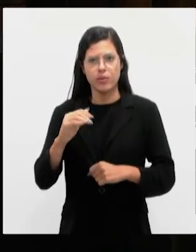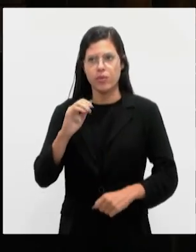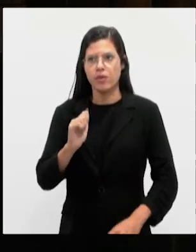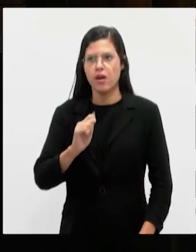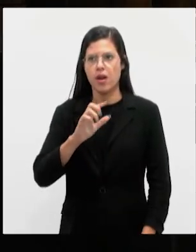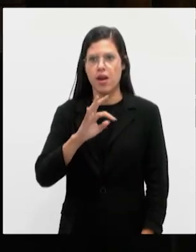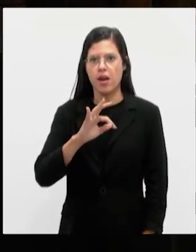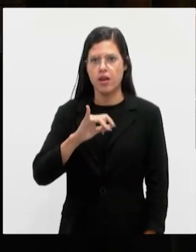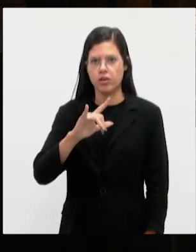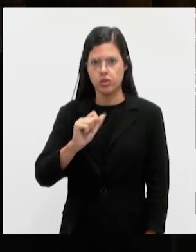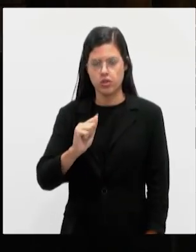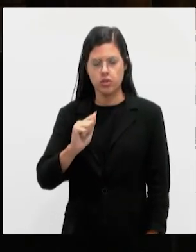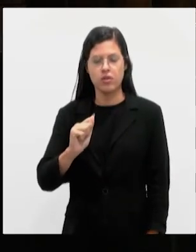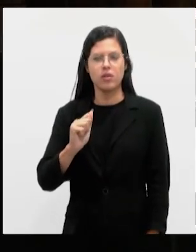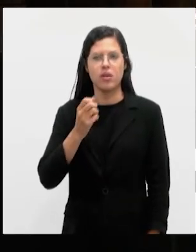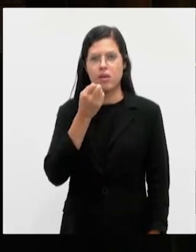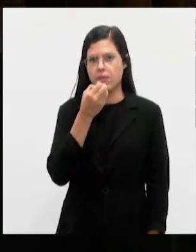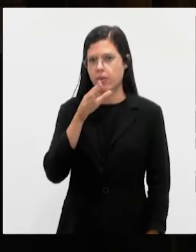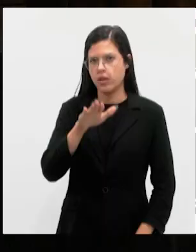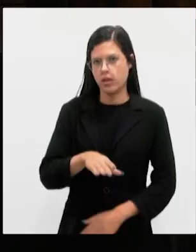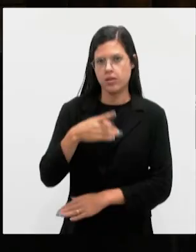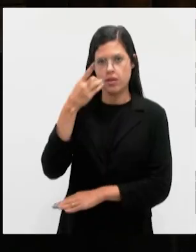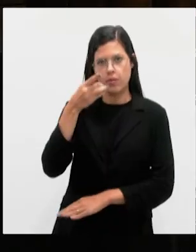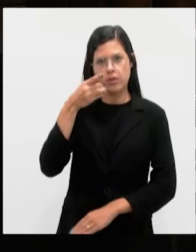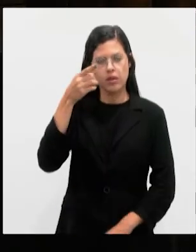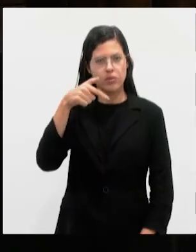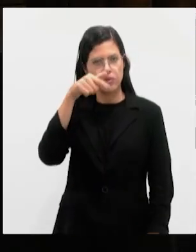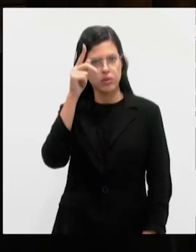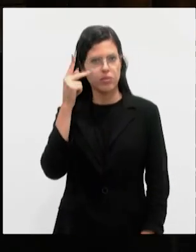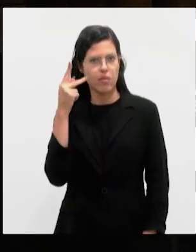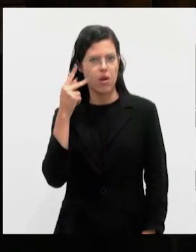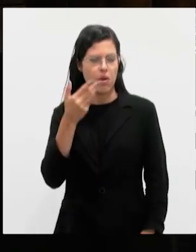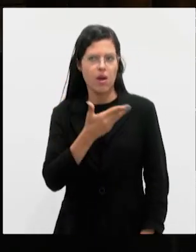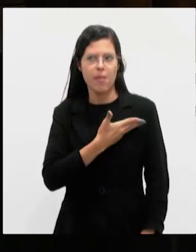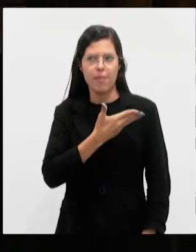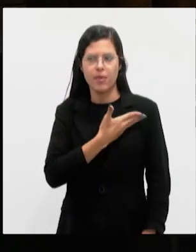Nunes. Boa tarde, Luiz Paulo. Boa tarde, meu amigo aqui.